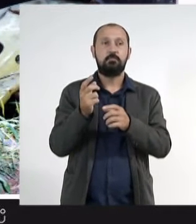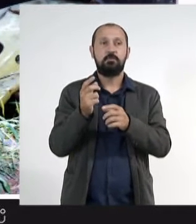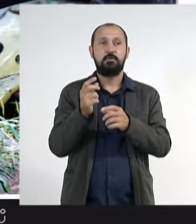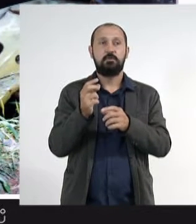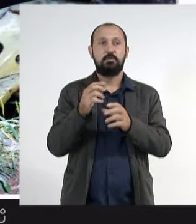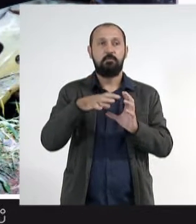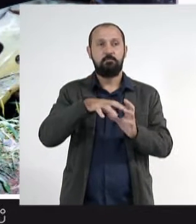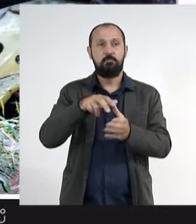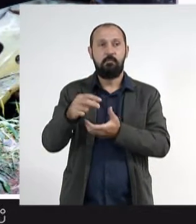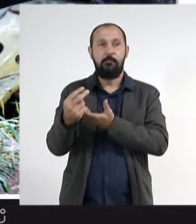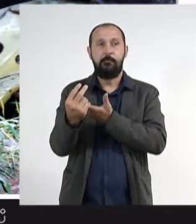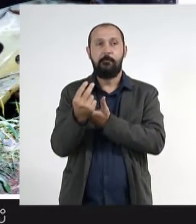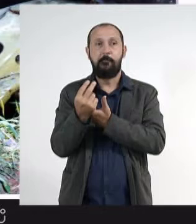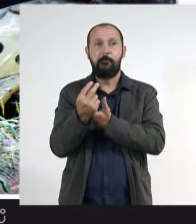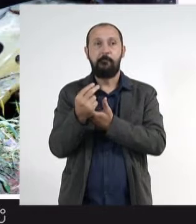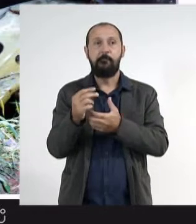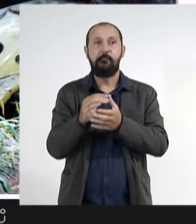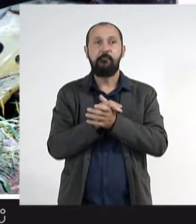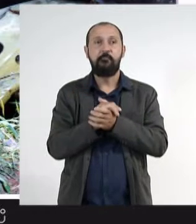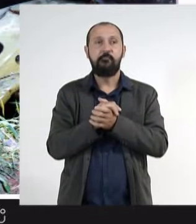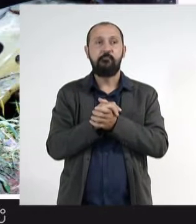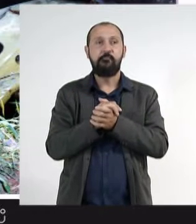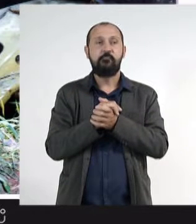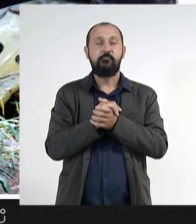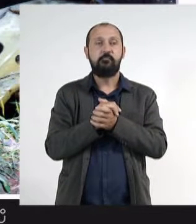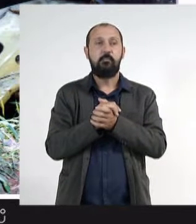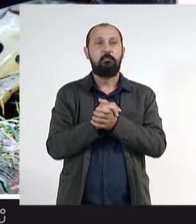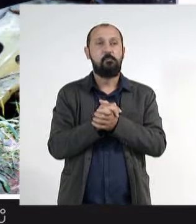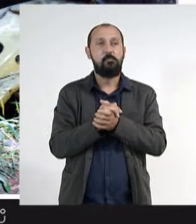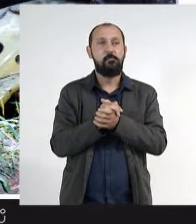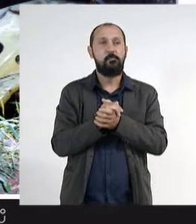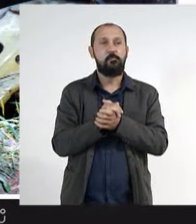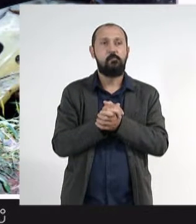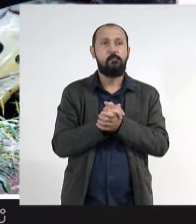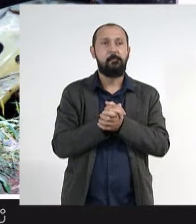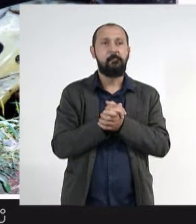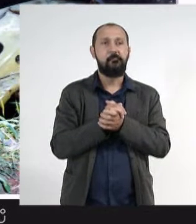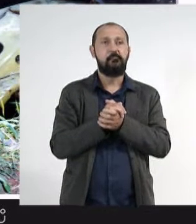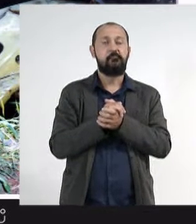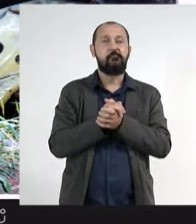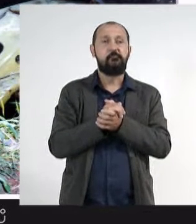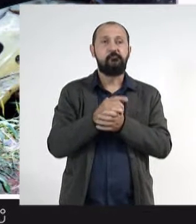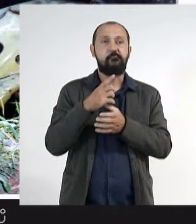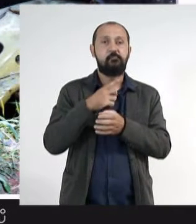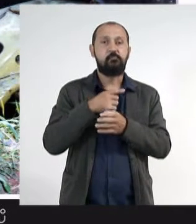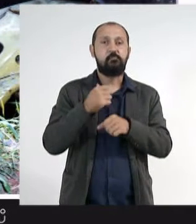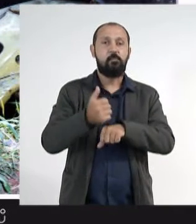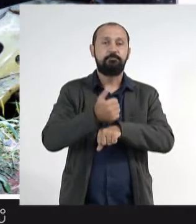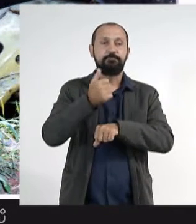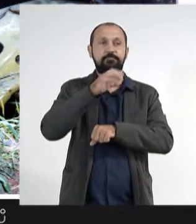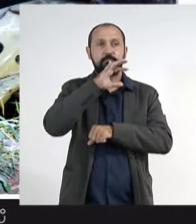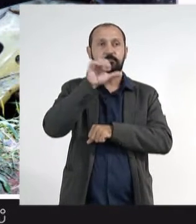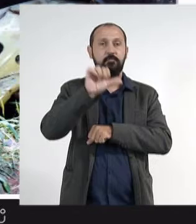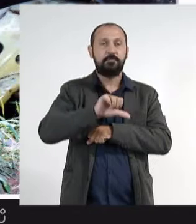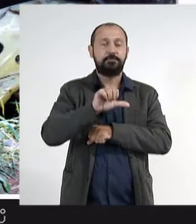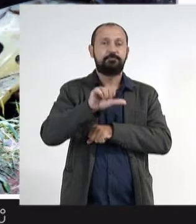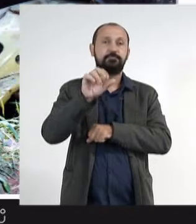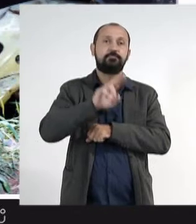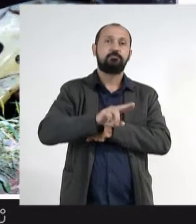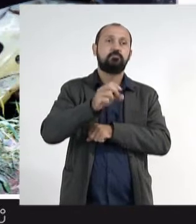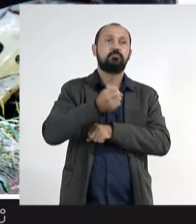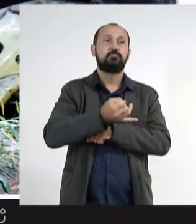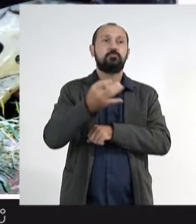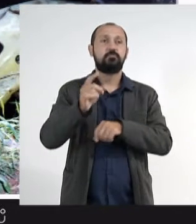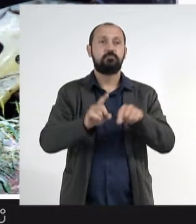e sustentável. Você tem contaminação das fontes de mananciais, qualidade de água ruim, aumento da vazão